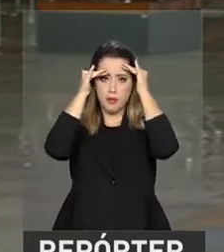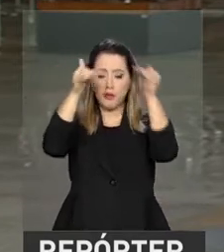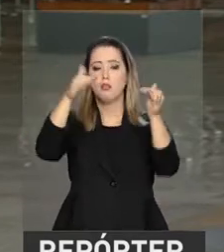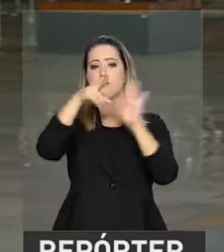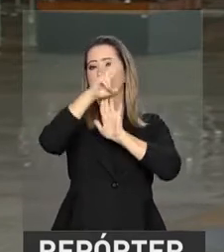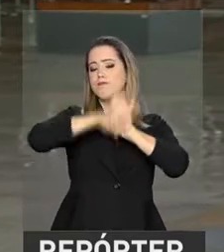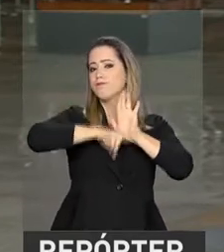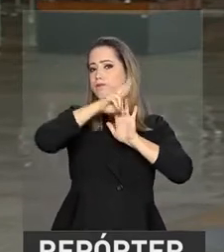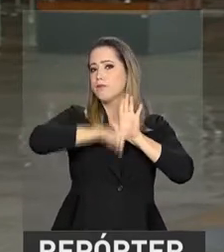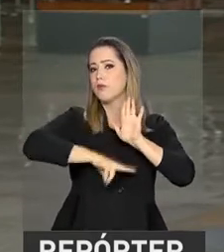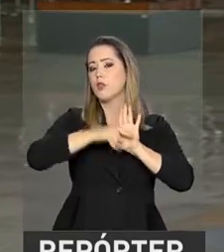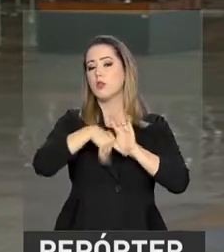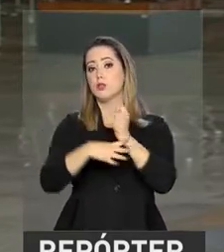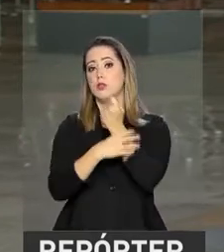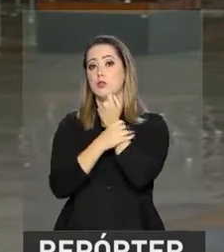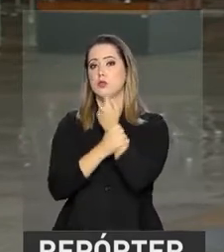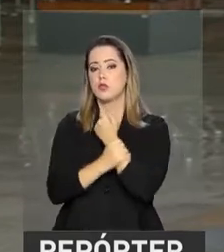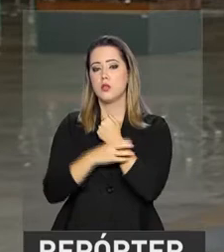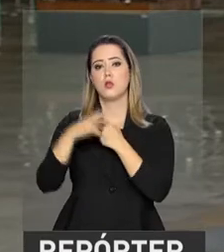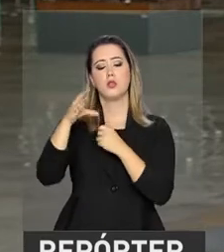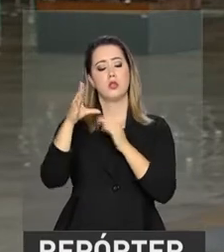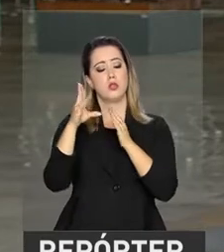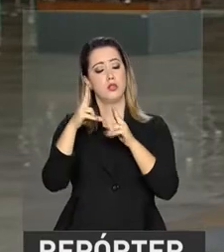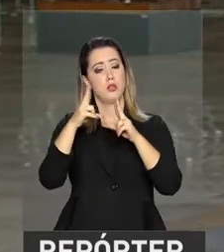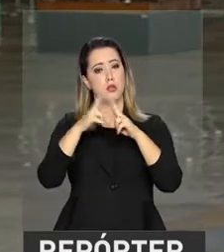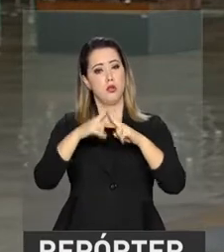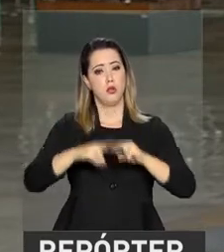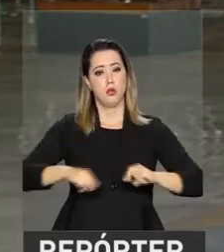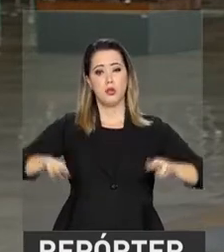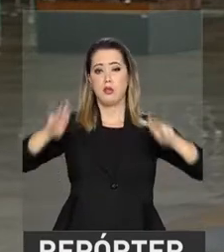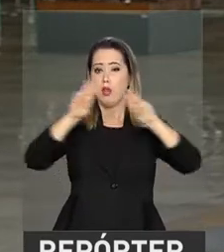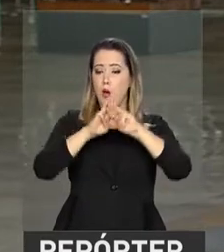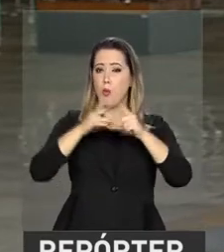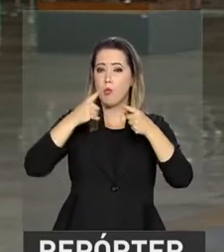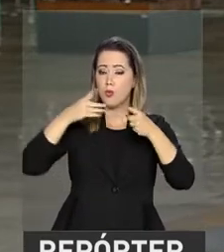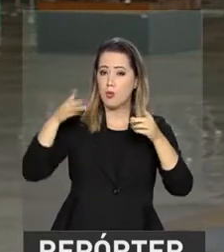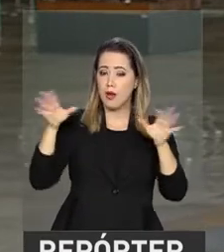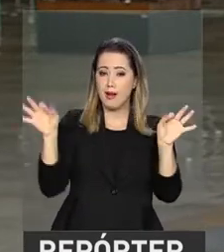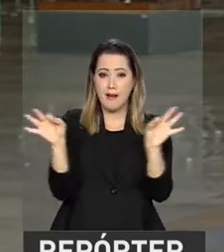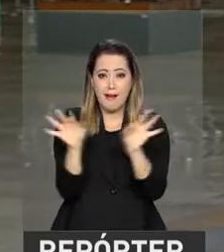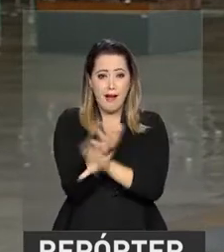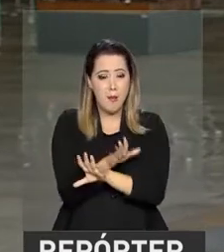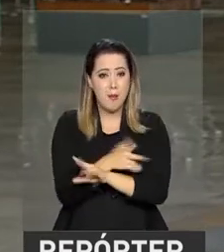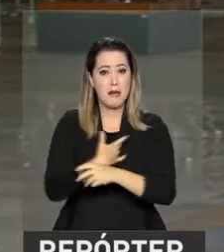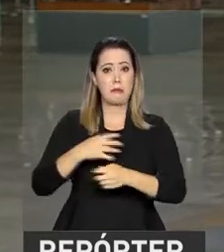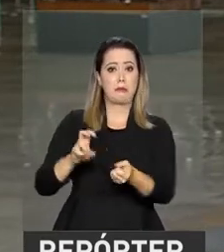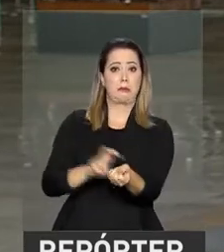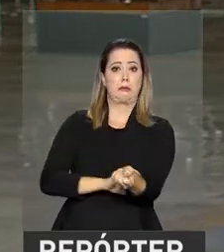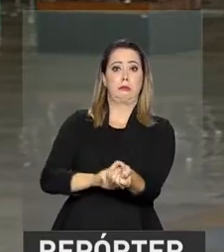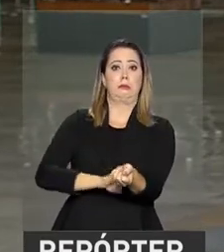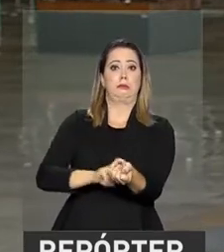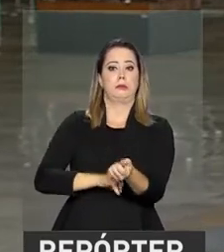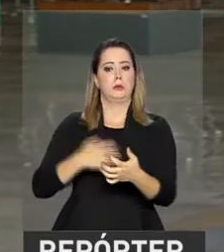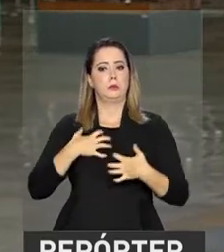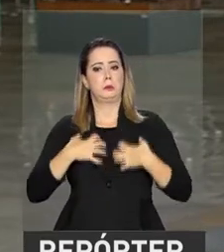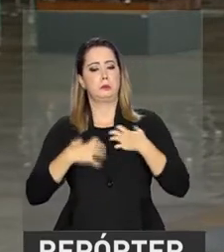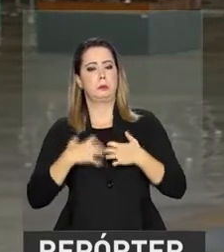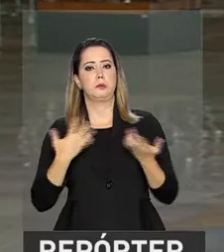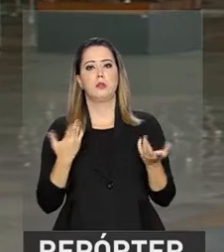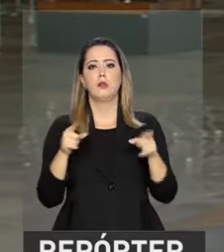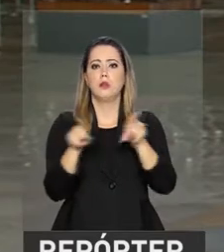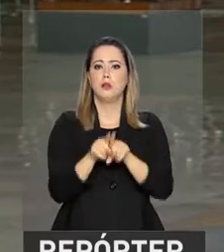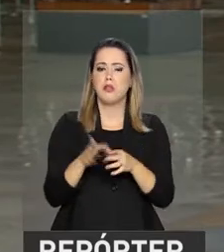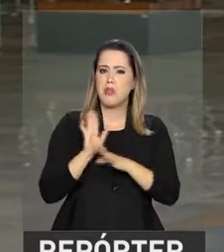pertinentes do conselho de segurança das nações unidas a interromper a escalada de tensões ea contribuir ativamente